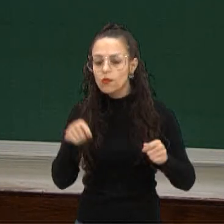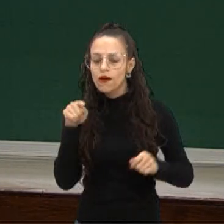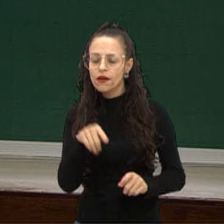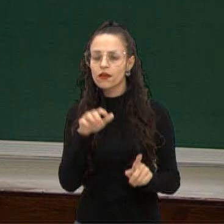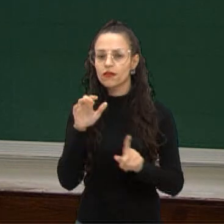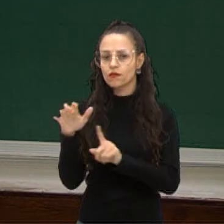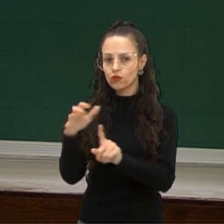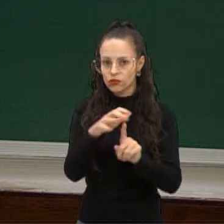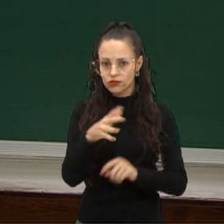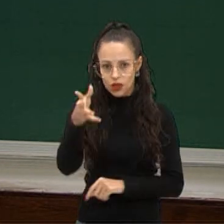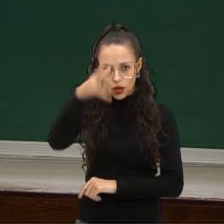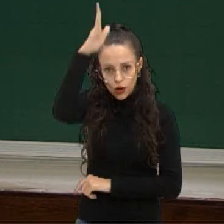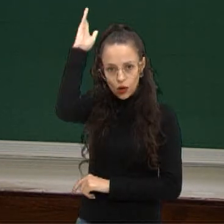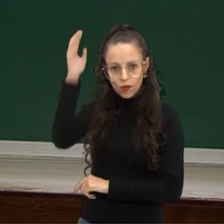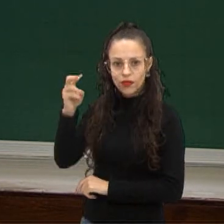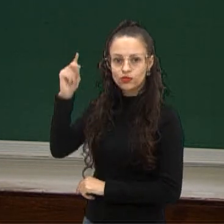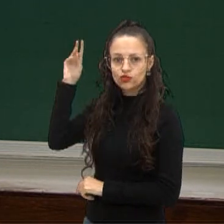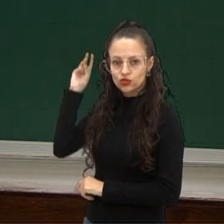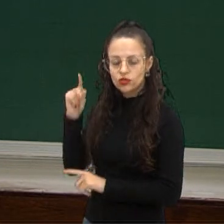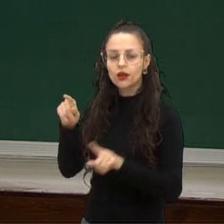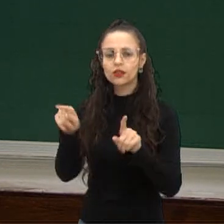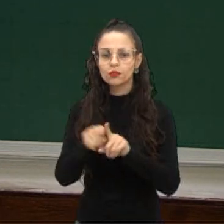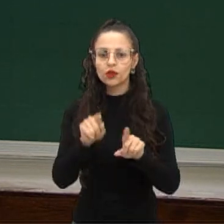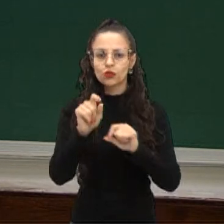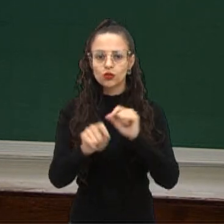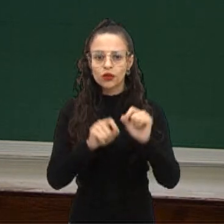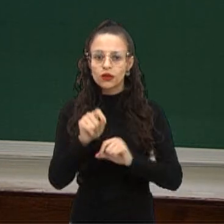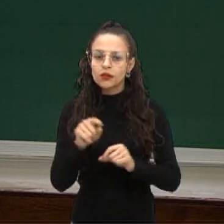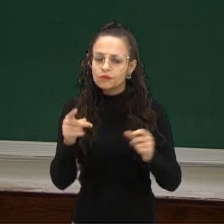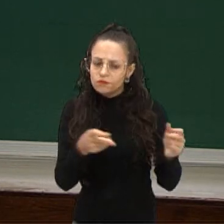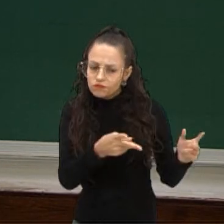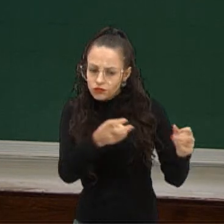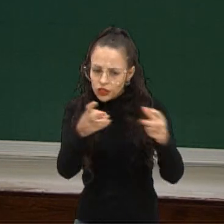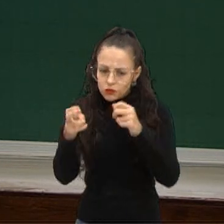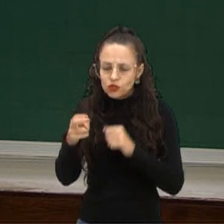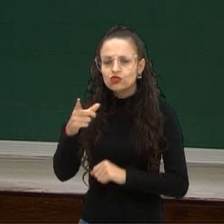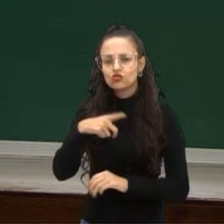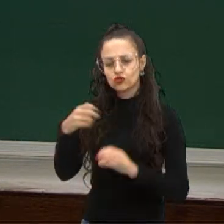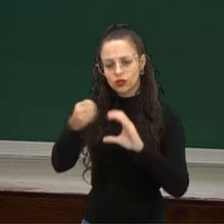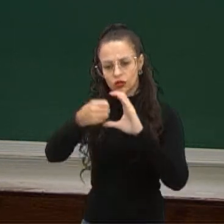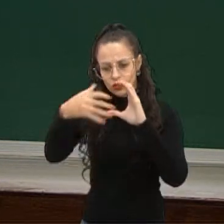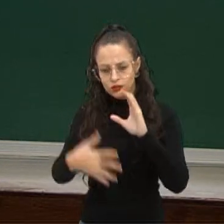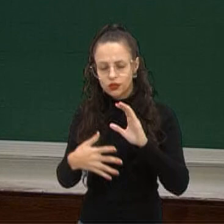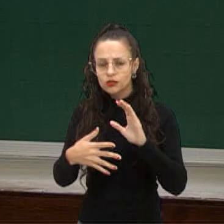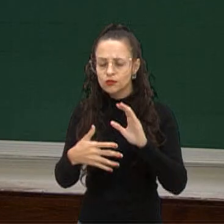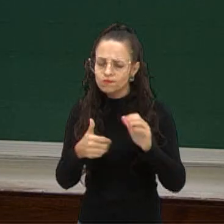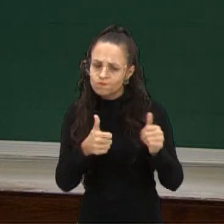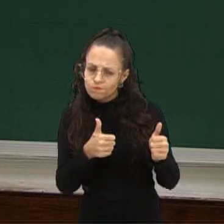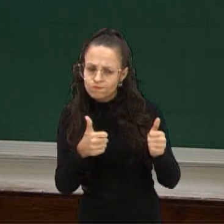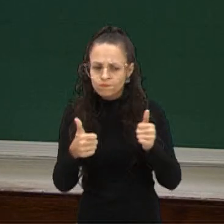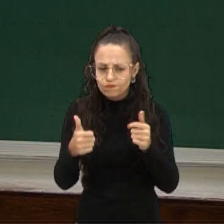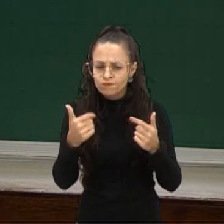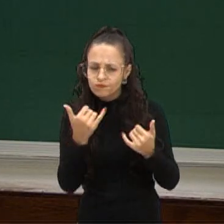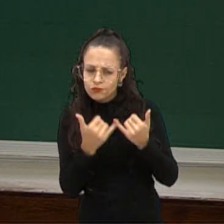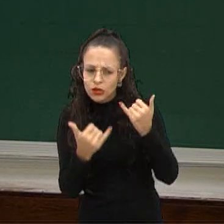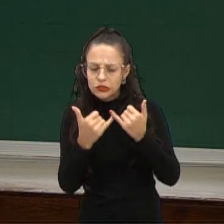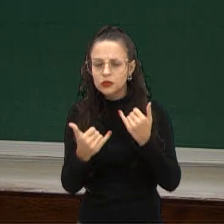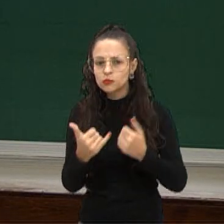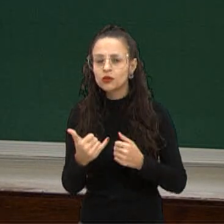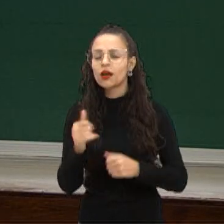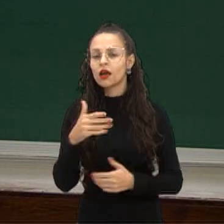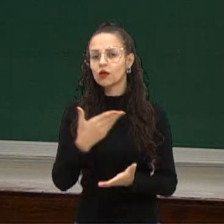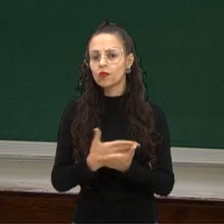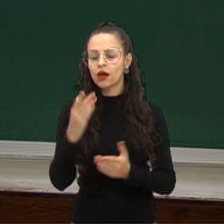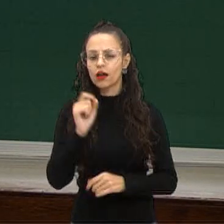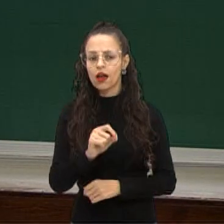influência da Roma antiga, e aí eles perceberam que tinha uma caracterização próxima e começaram a titular,